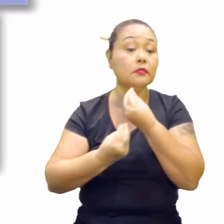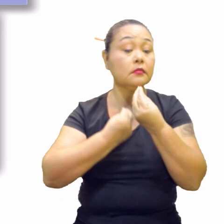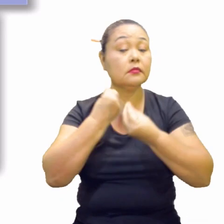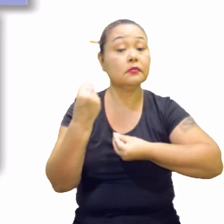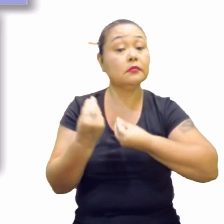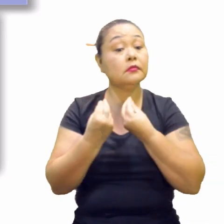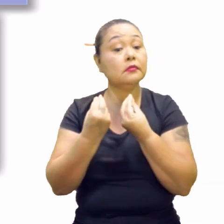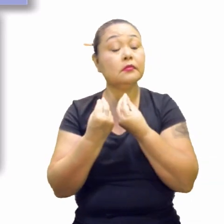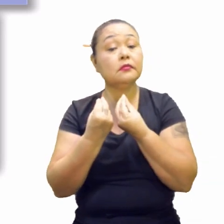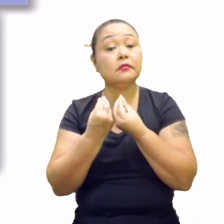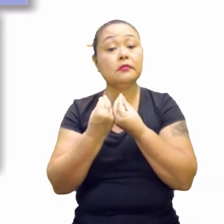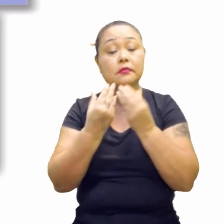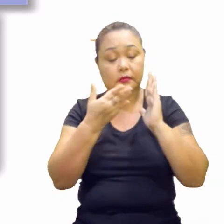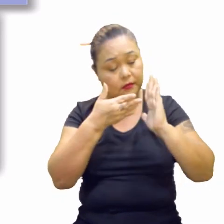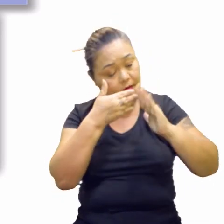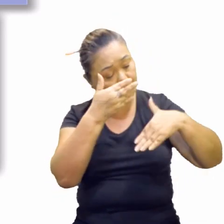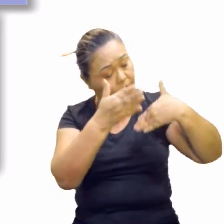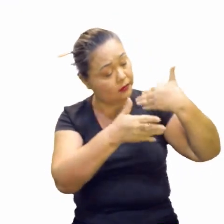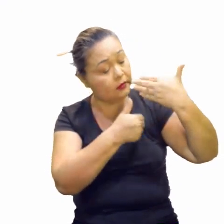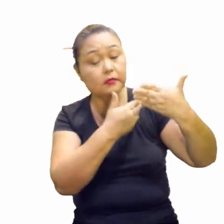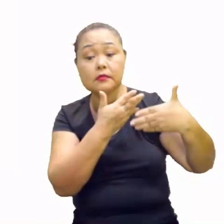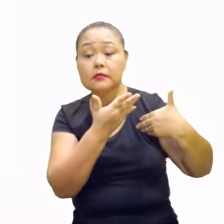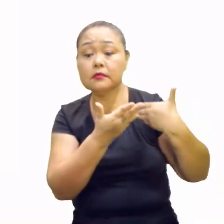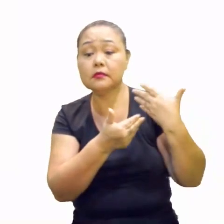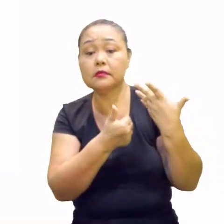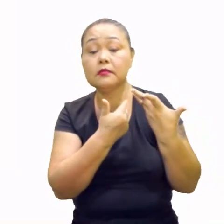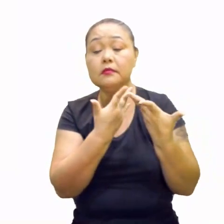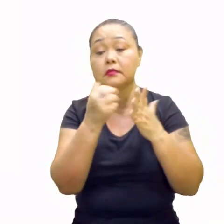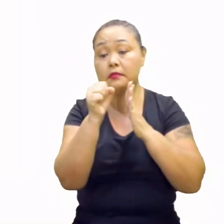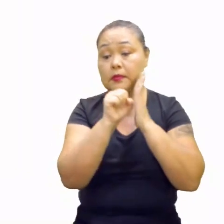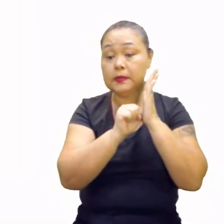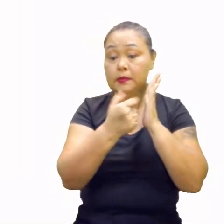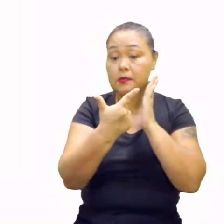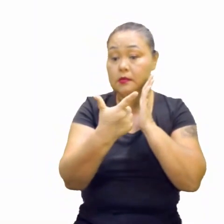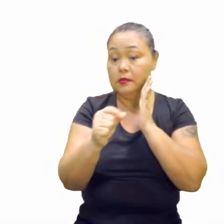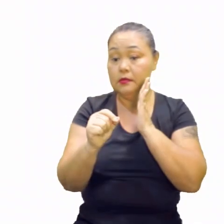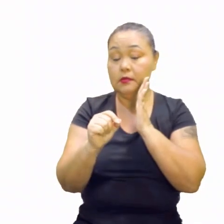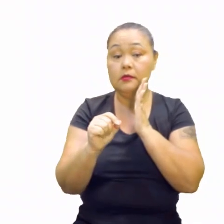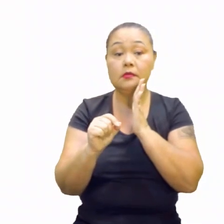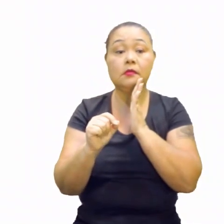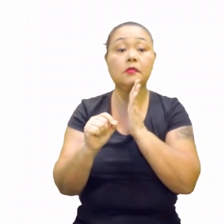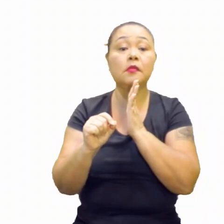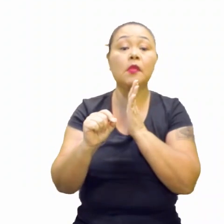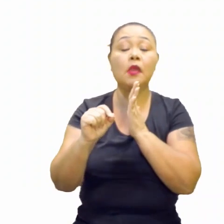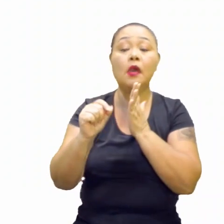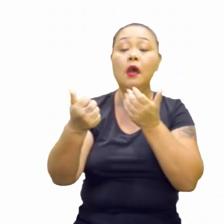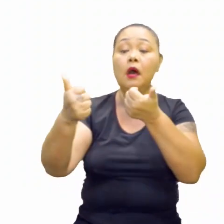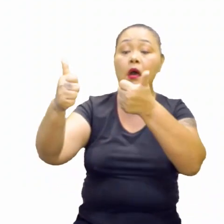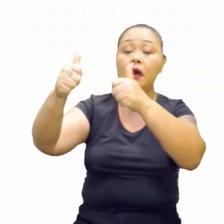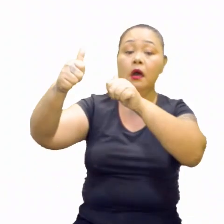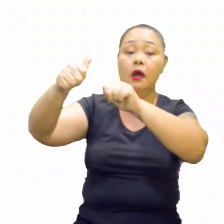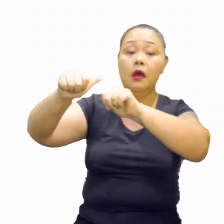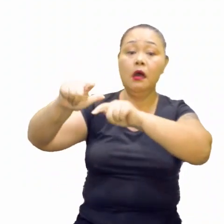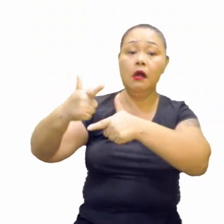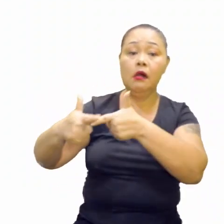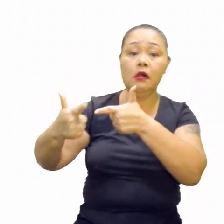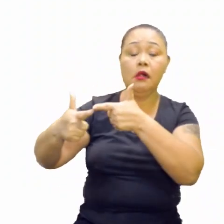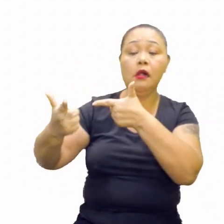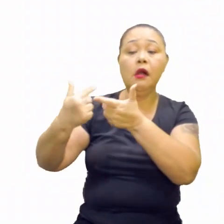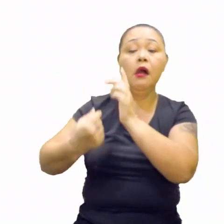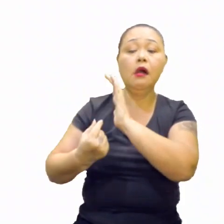nesse processo lá no início do século XX, né? A crise do capitalismo.